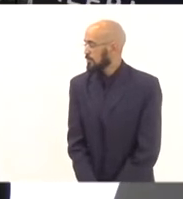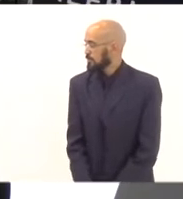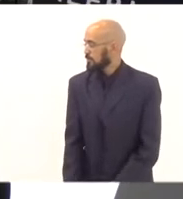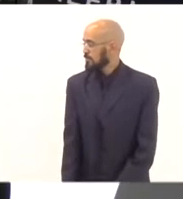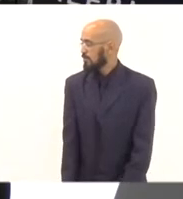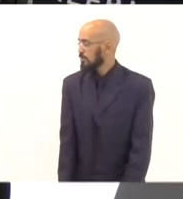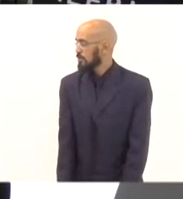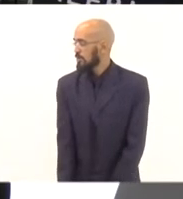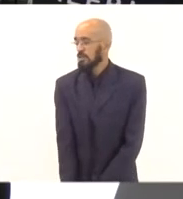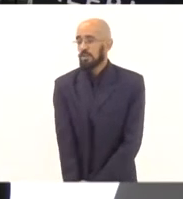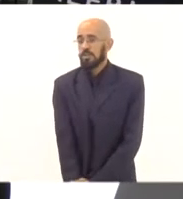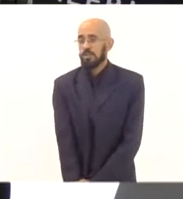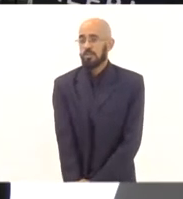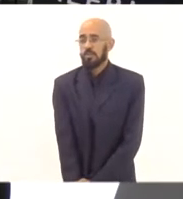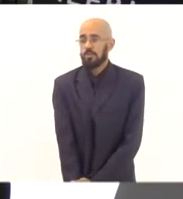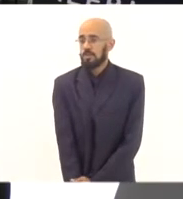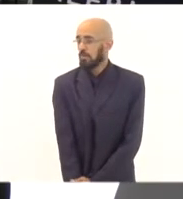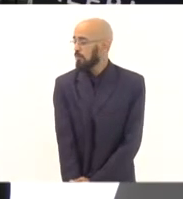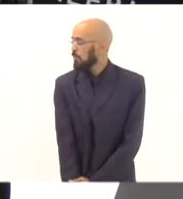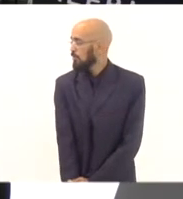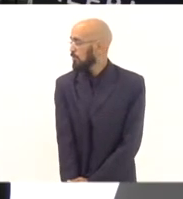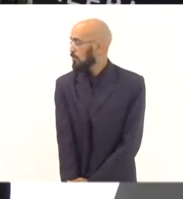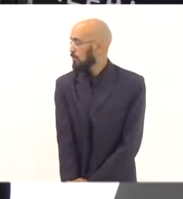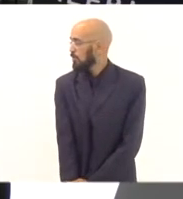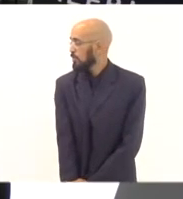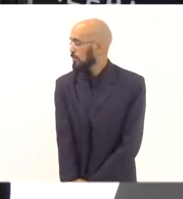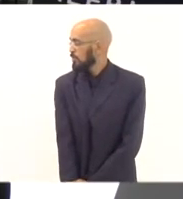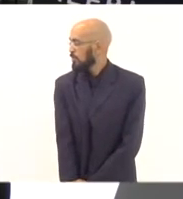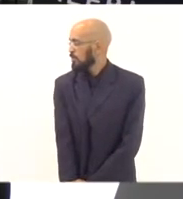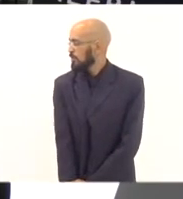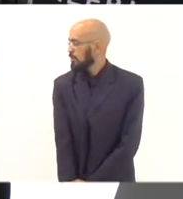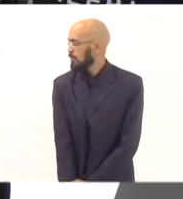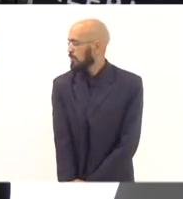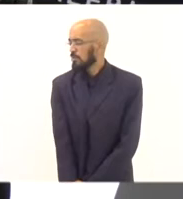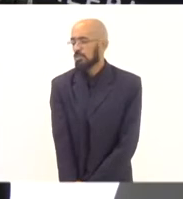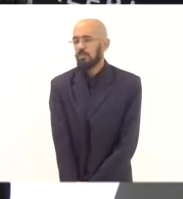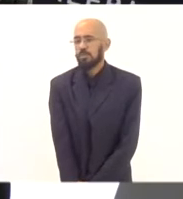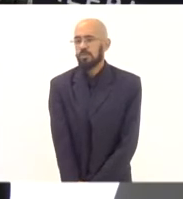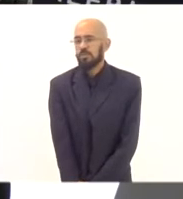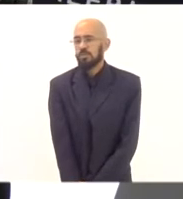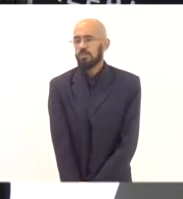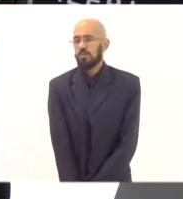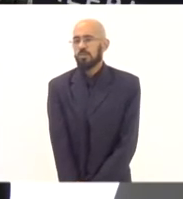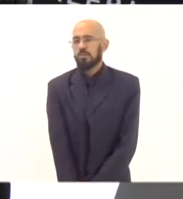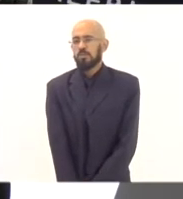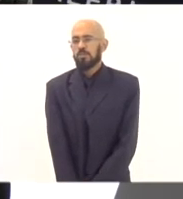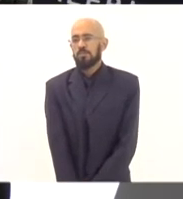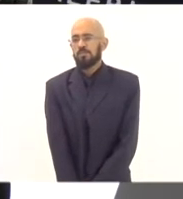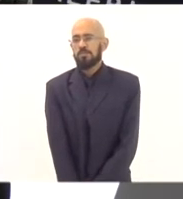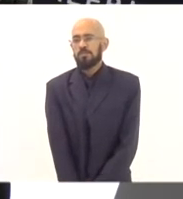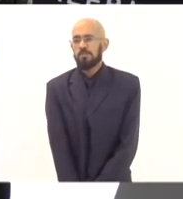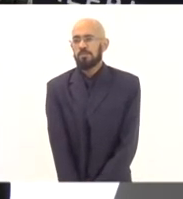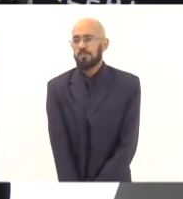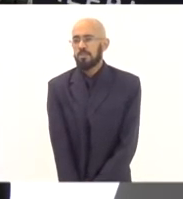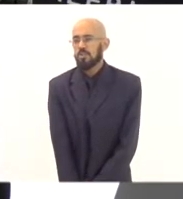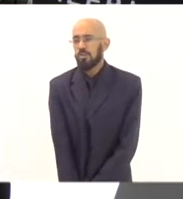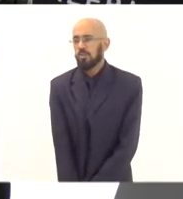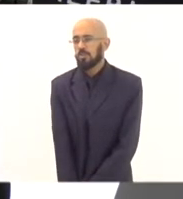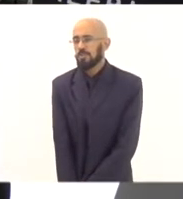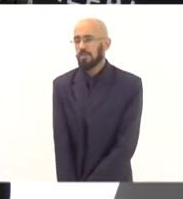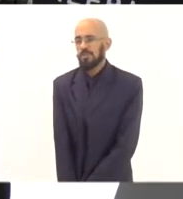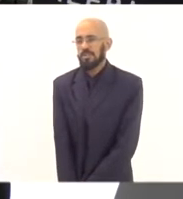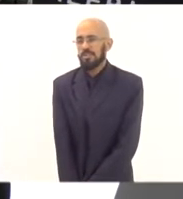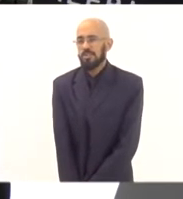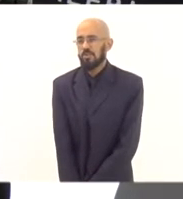não é é é E aí Ah